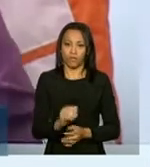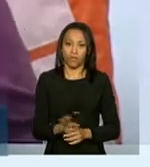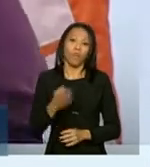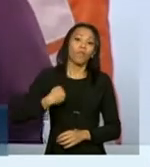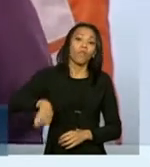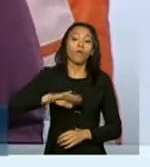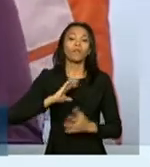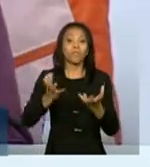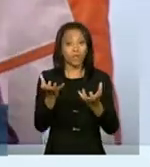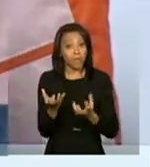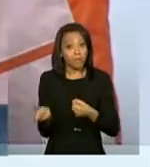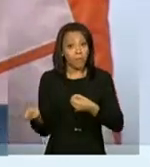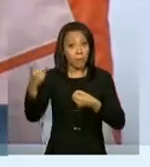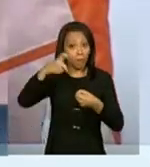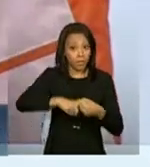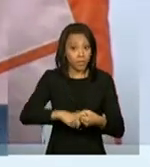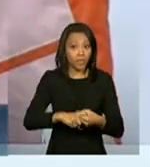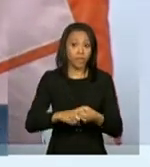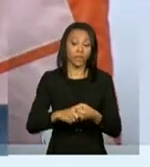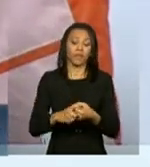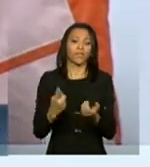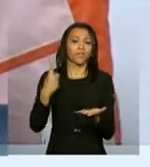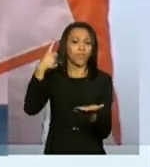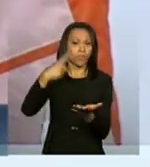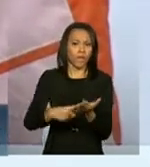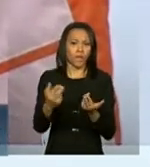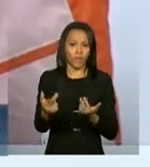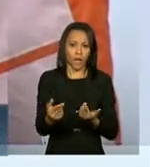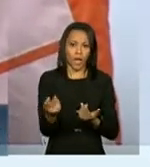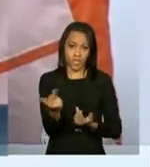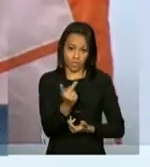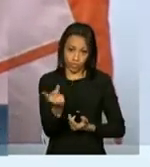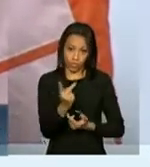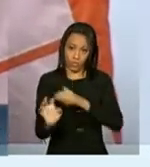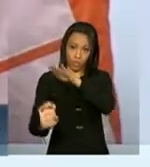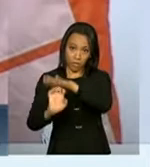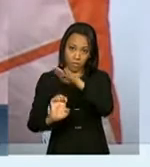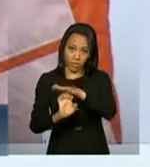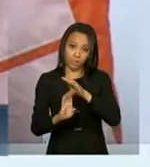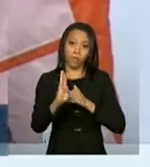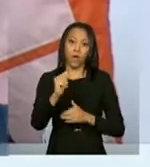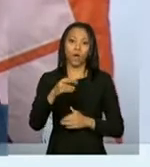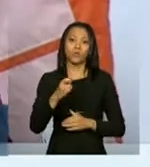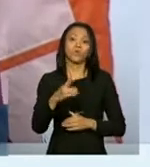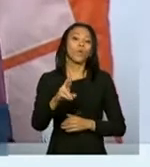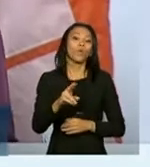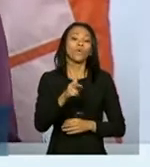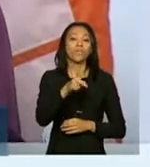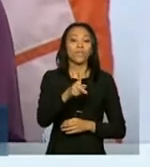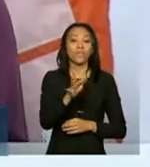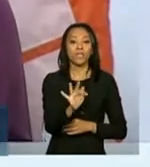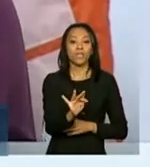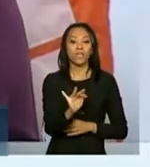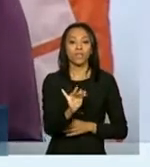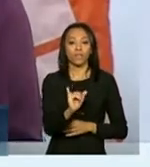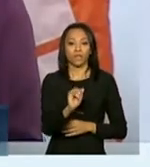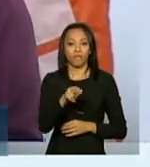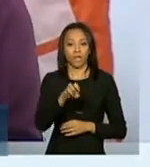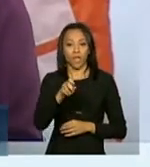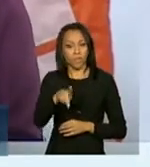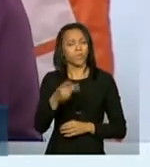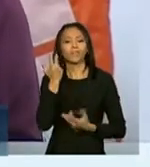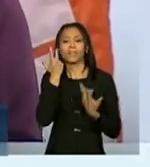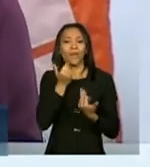Queremos que parcerias como a afirmada entre a FINEP e a Baltor se tornem cada vez mais comuns e cada